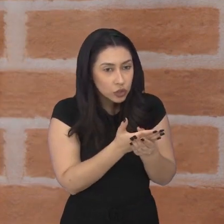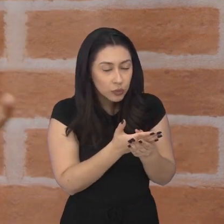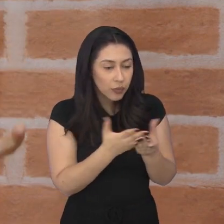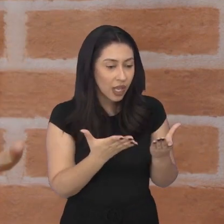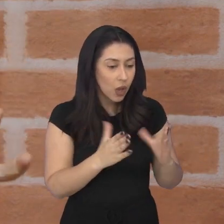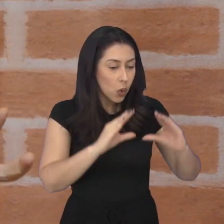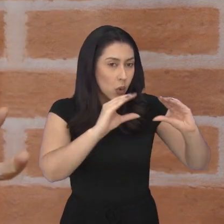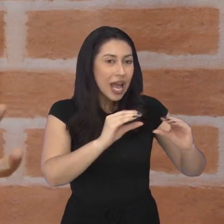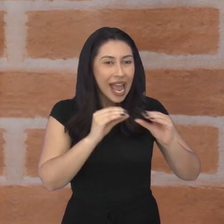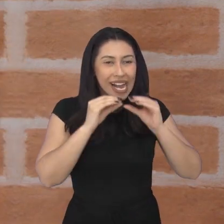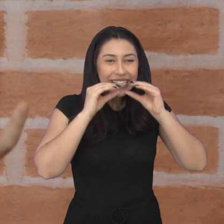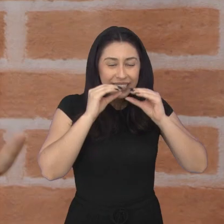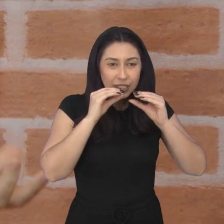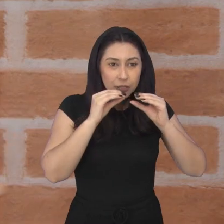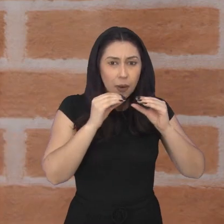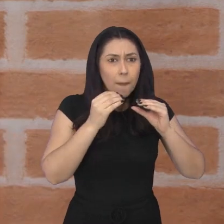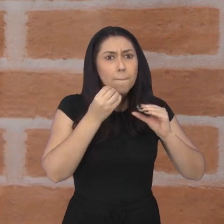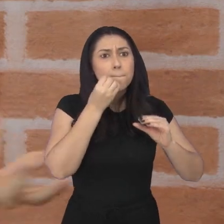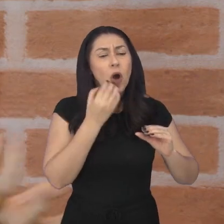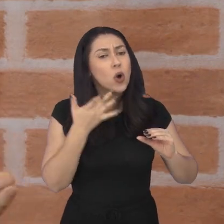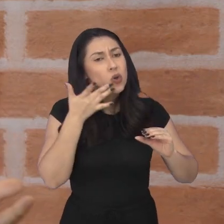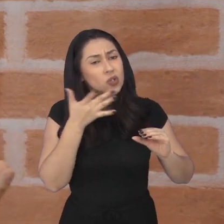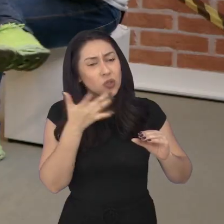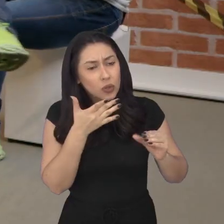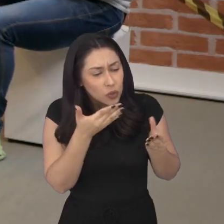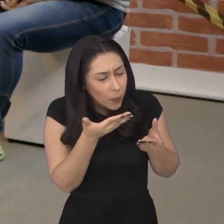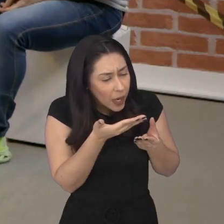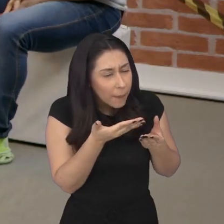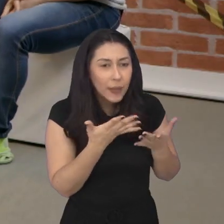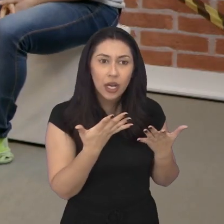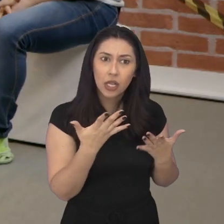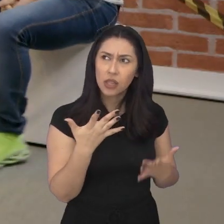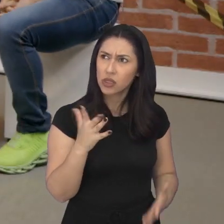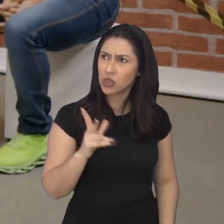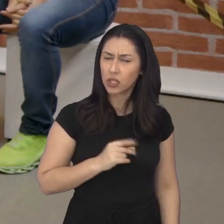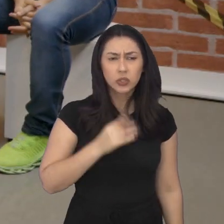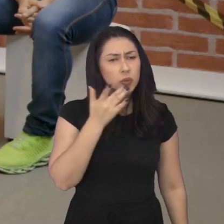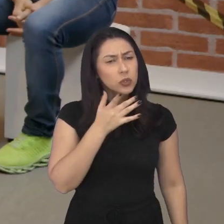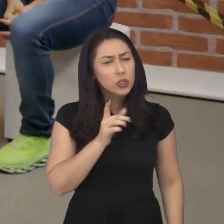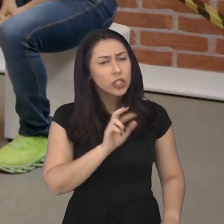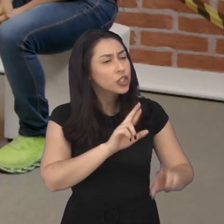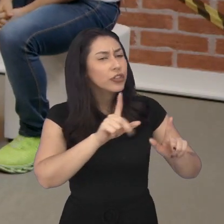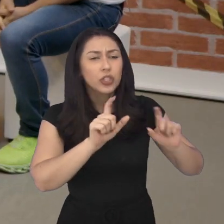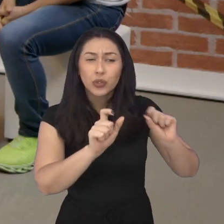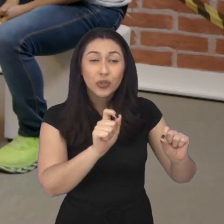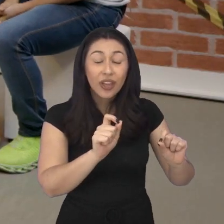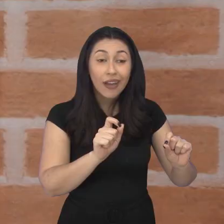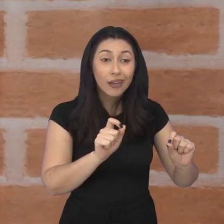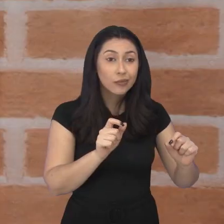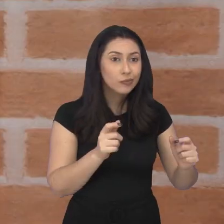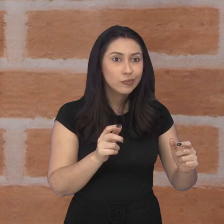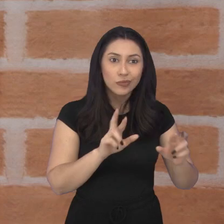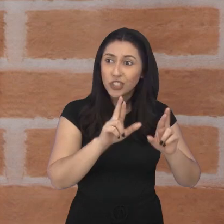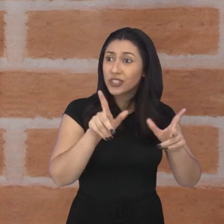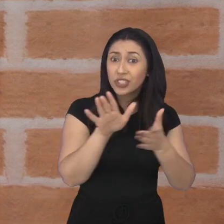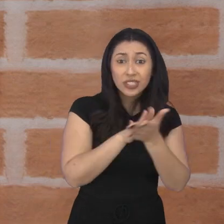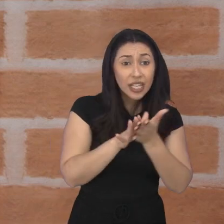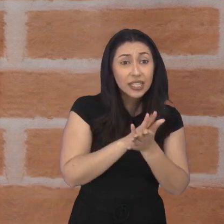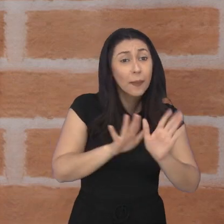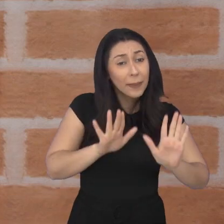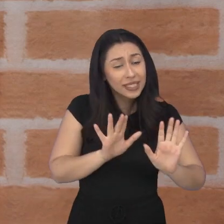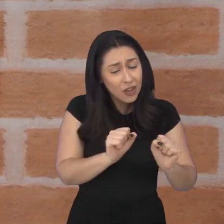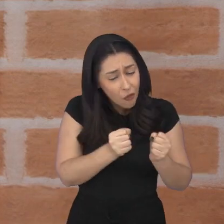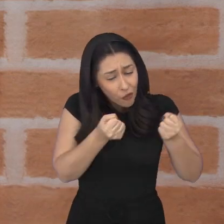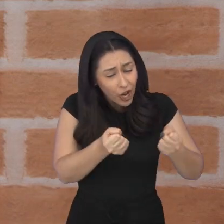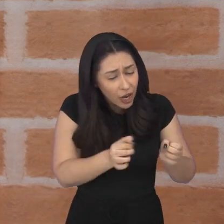um sanduíche tão gostoso que falava, o que tem de diferente nesse sanduíche? Né? Nada. Era só feito muito bem feito, com